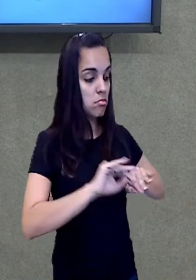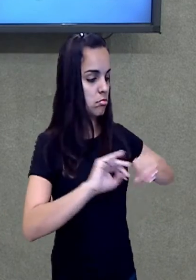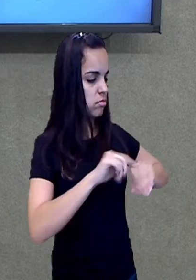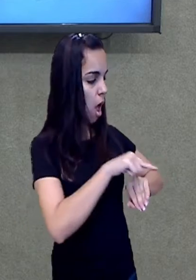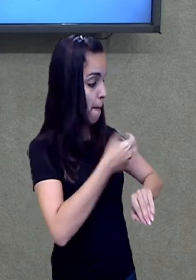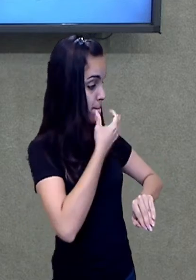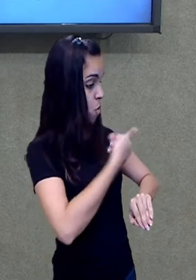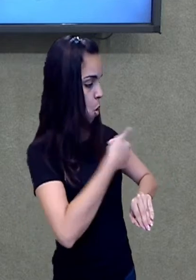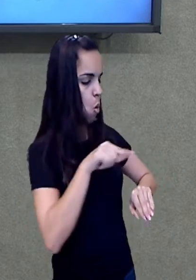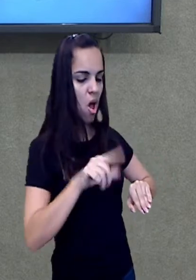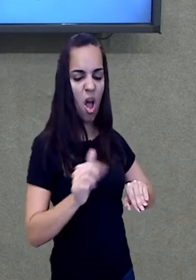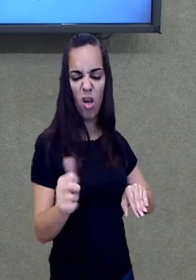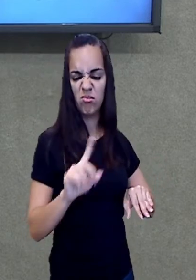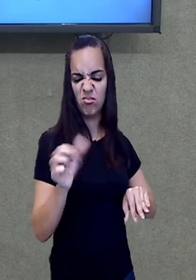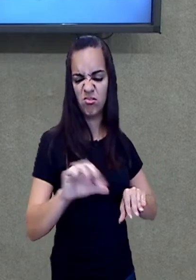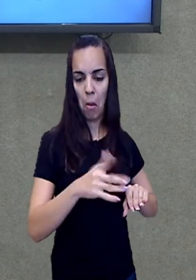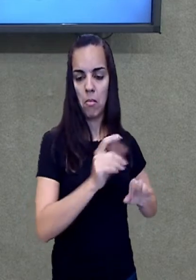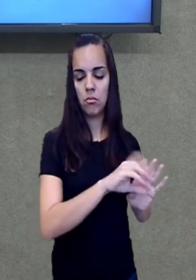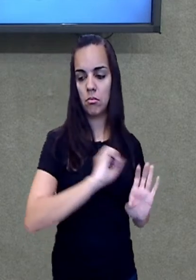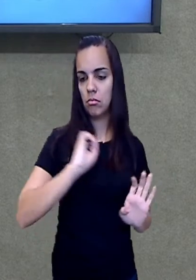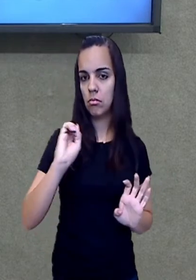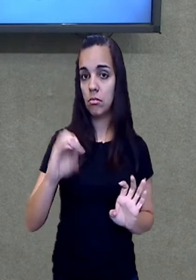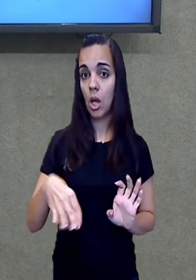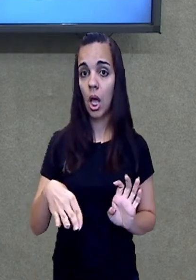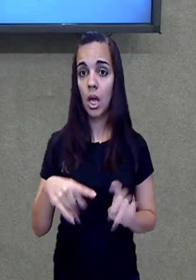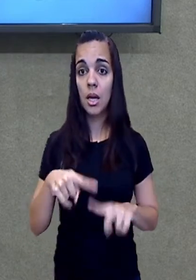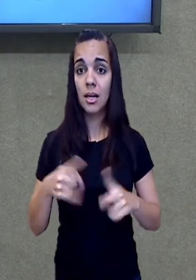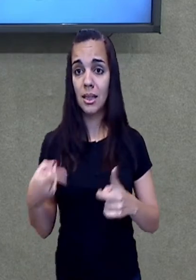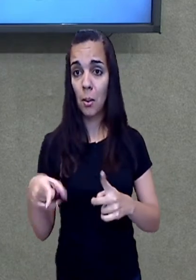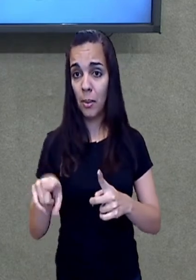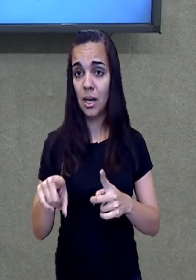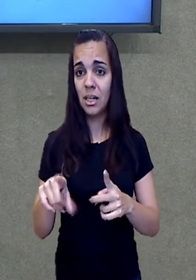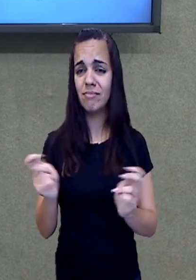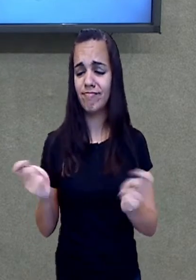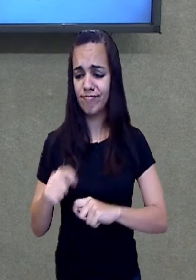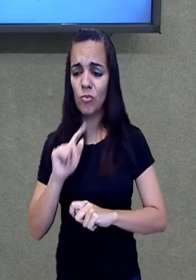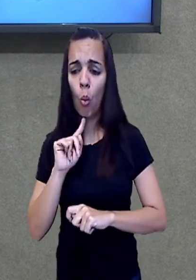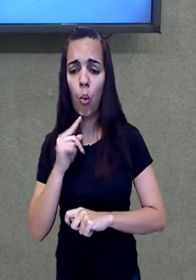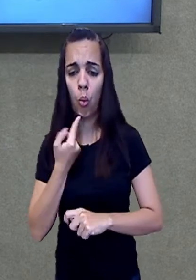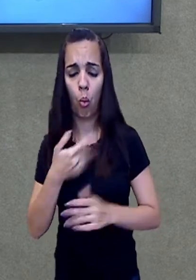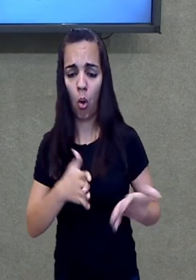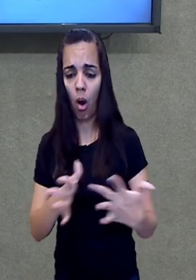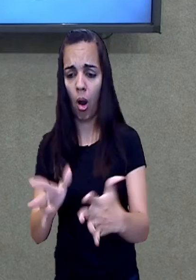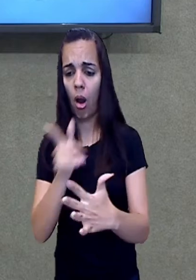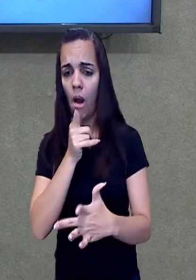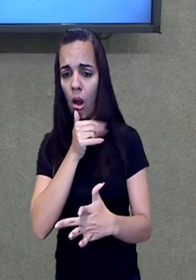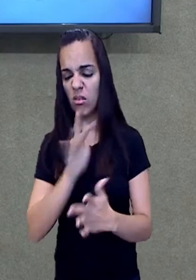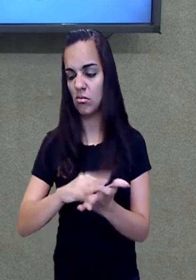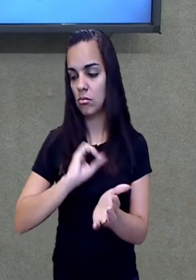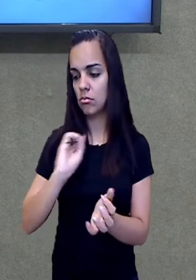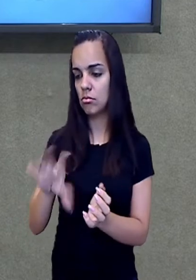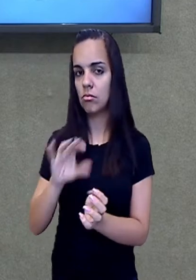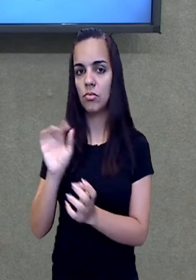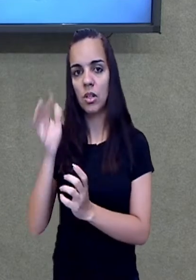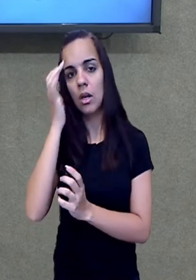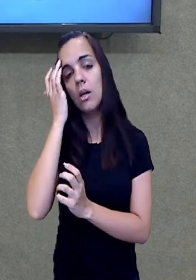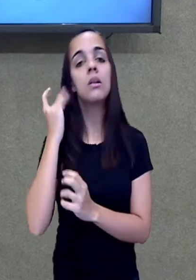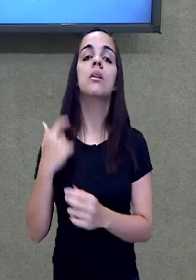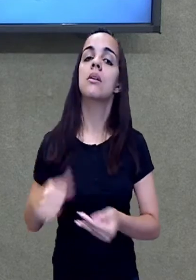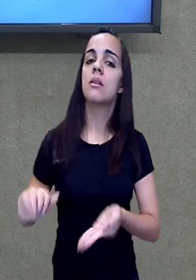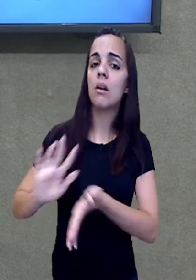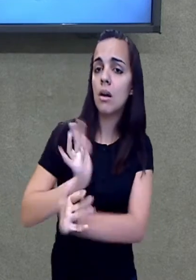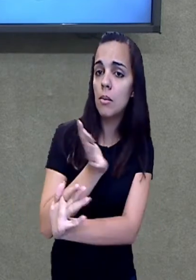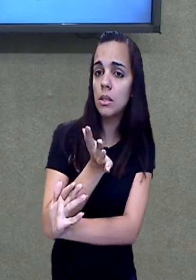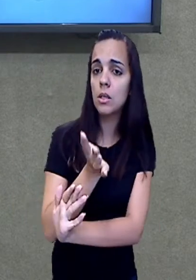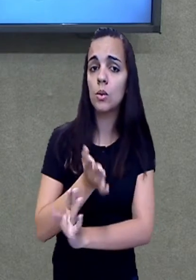que eu tirei para poder chegar, quebrar, a gente fala transformar em brita para depois chegar no pó